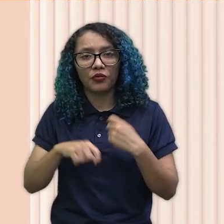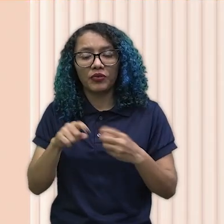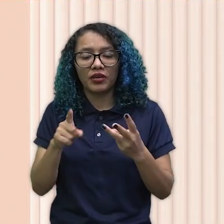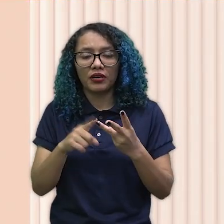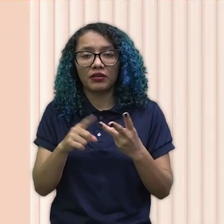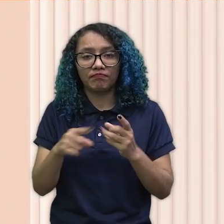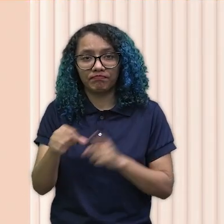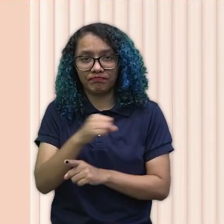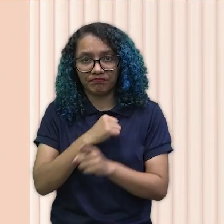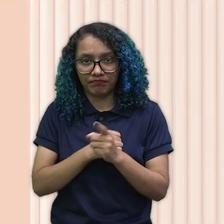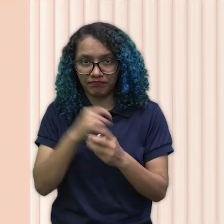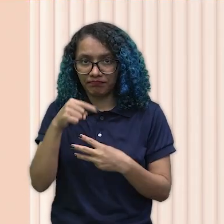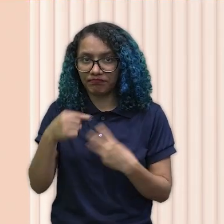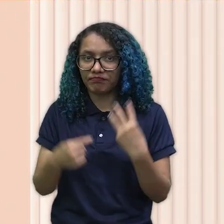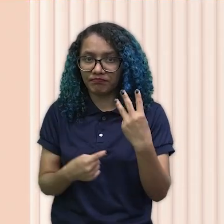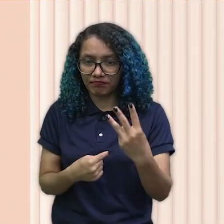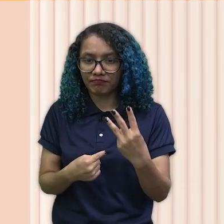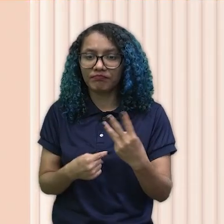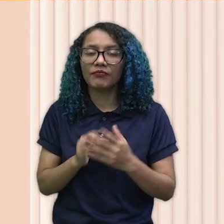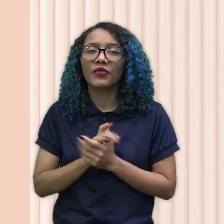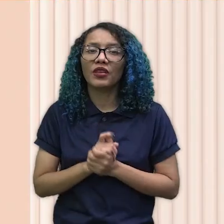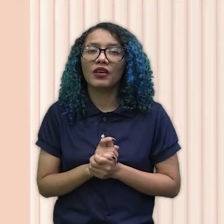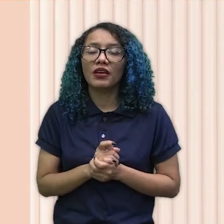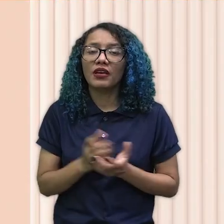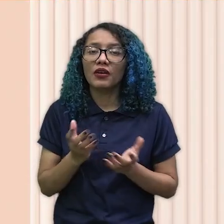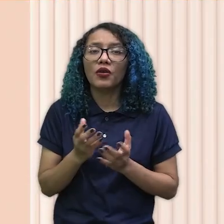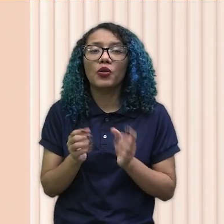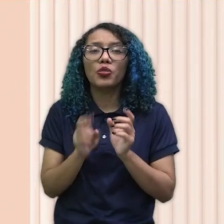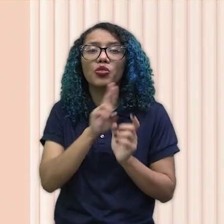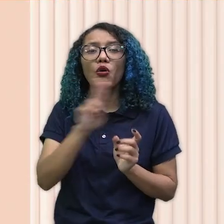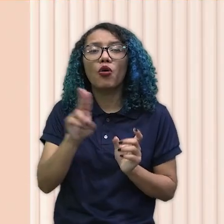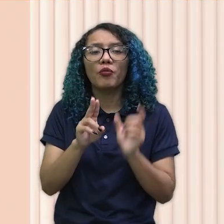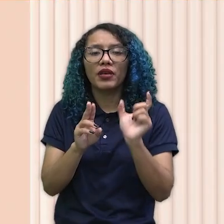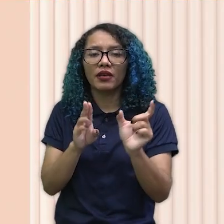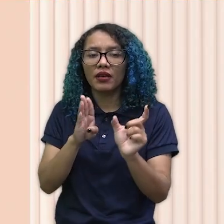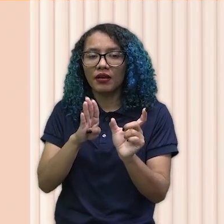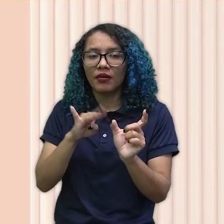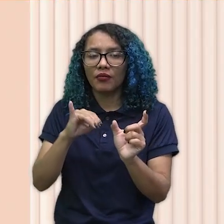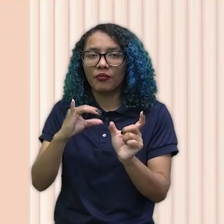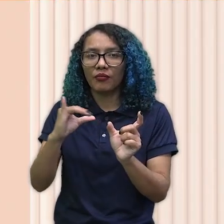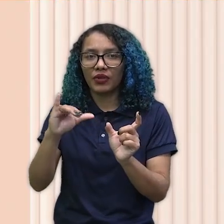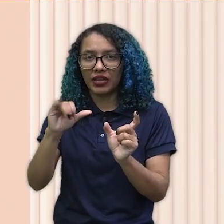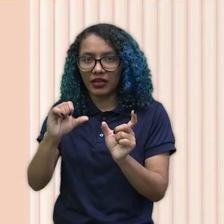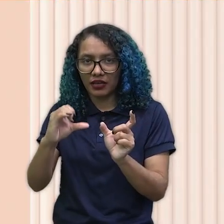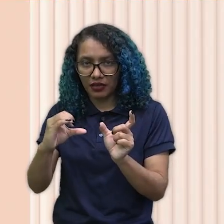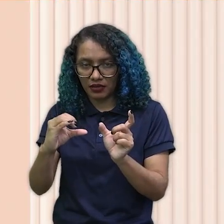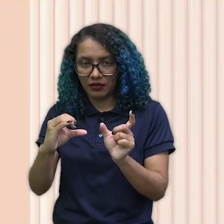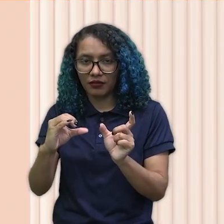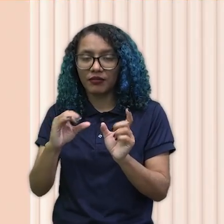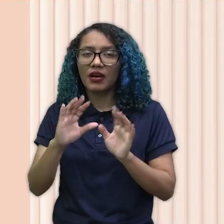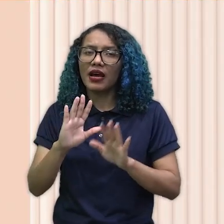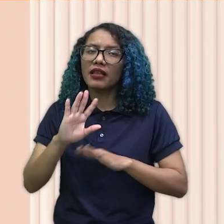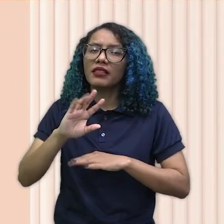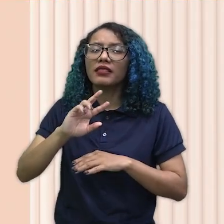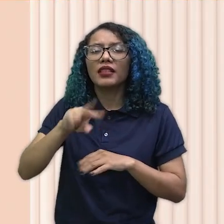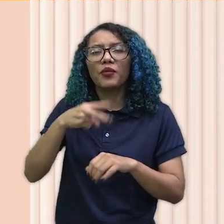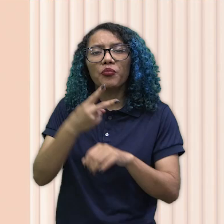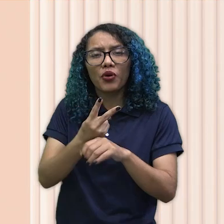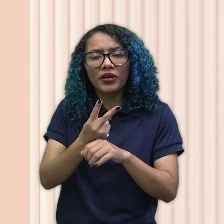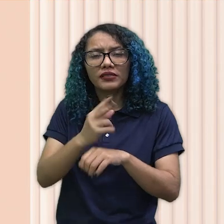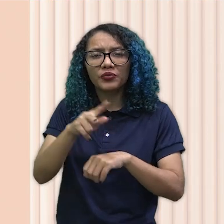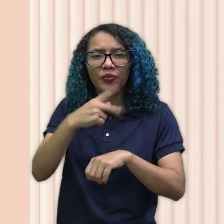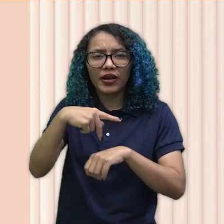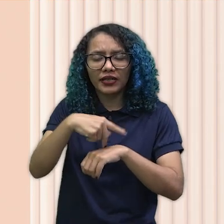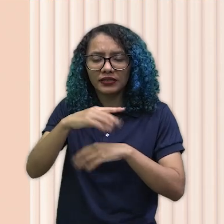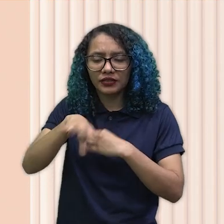também a social, tá? Que ficou conhecido como o BRIC, tá? Posteriormente foram surgindo mais países como a